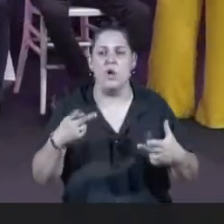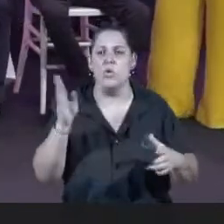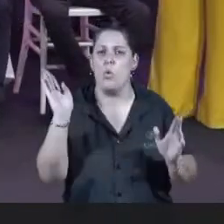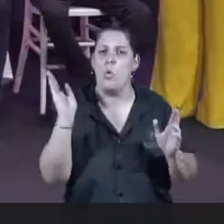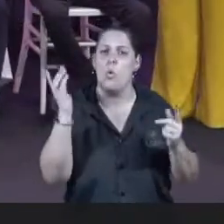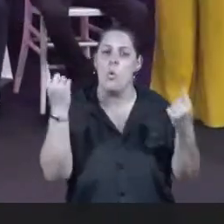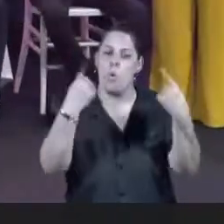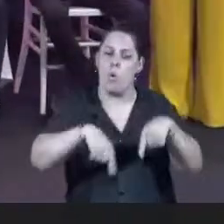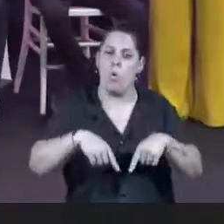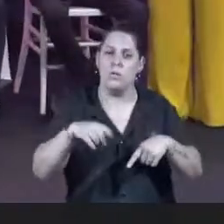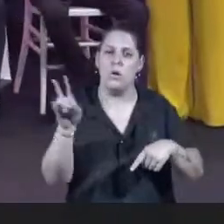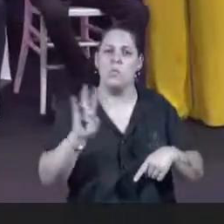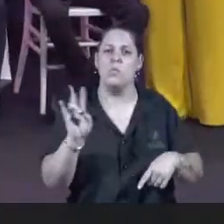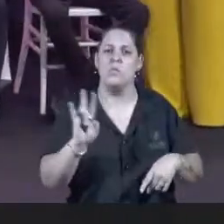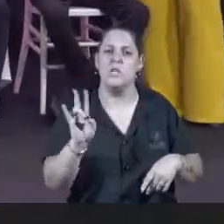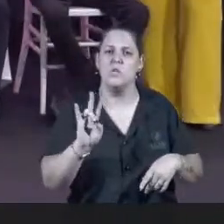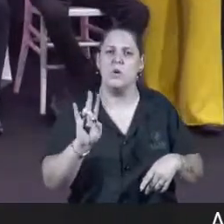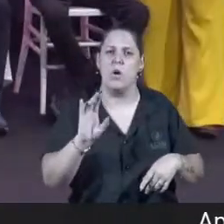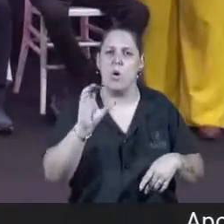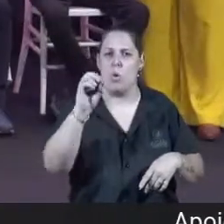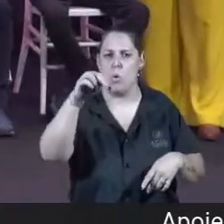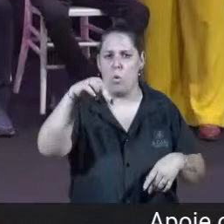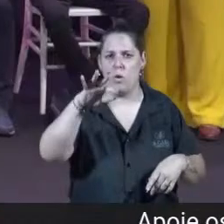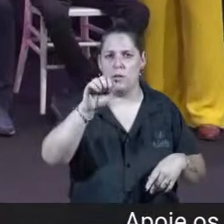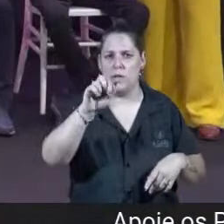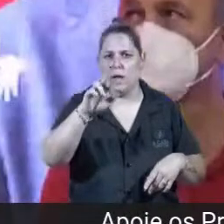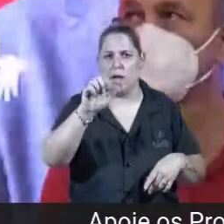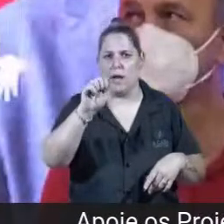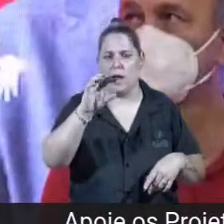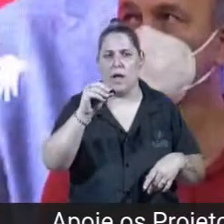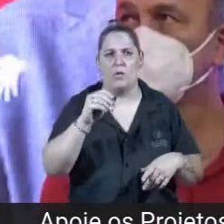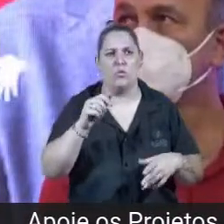eu poucas vezes vi o Contarato tão duro